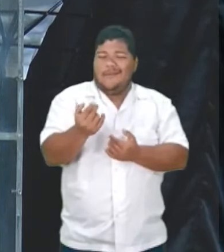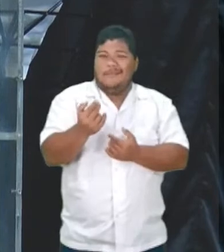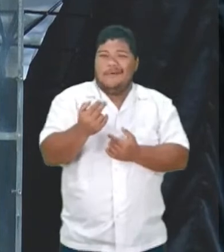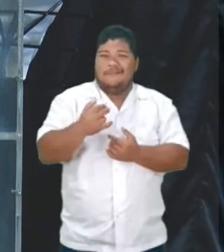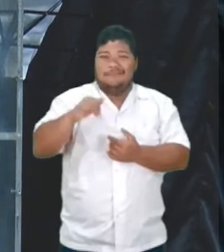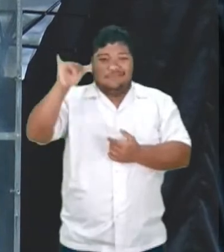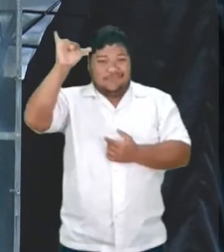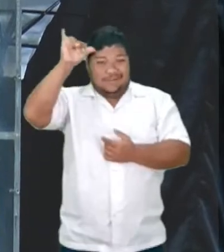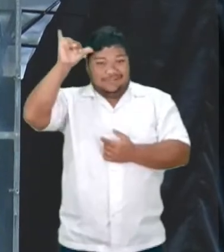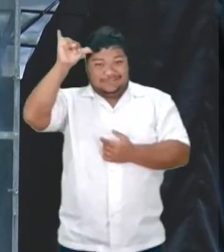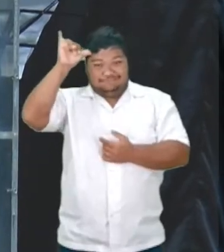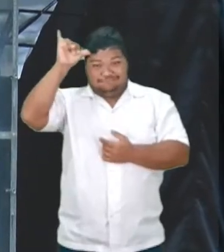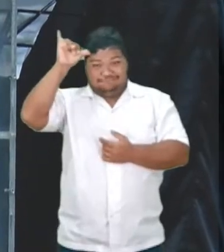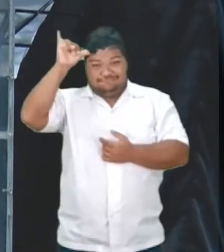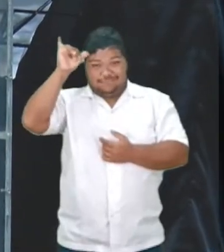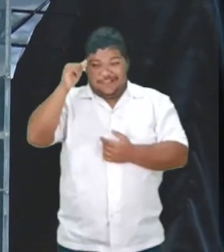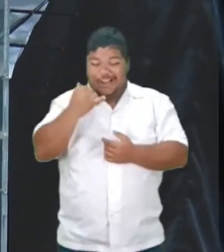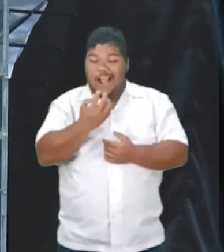capim.